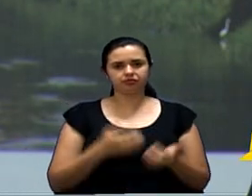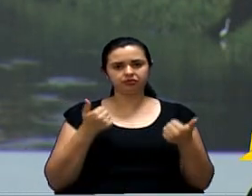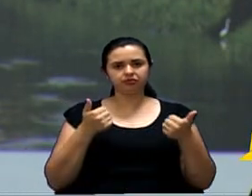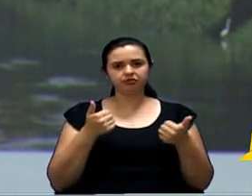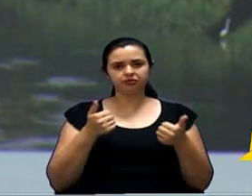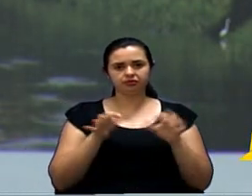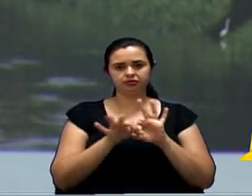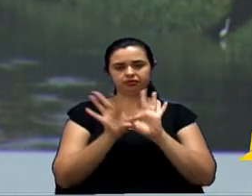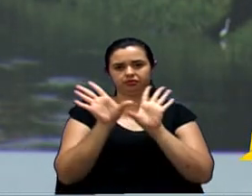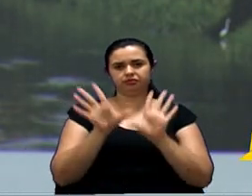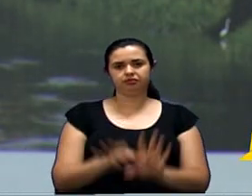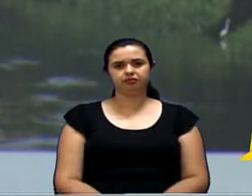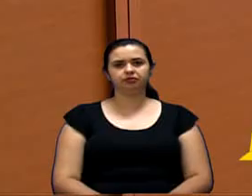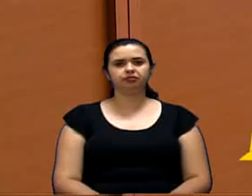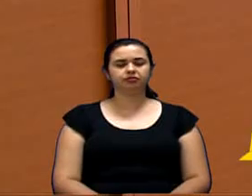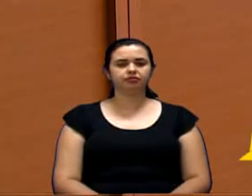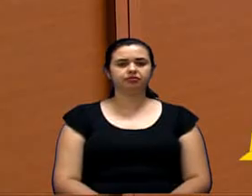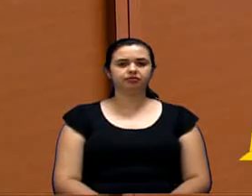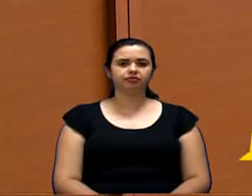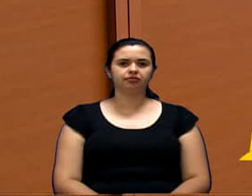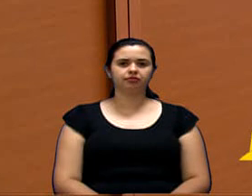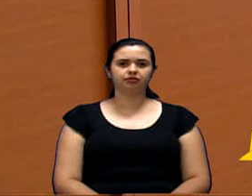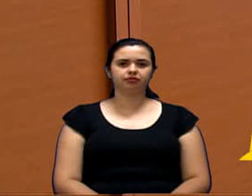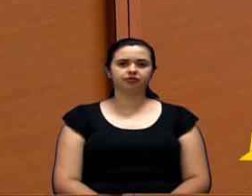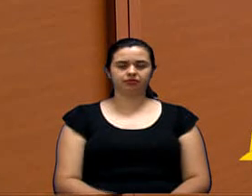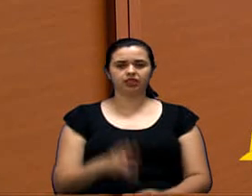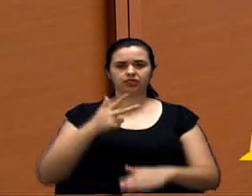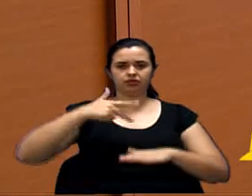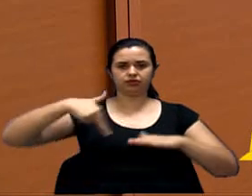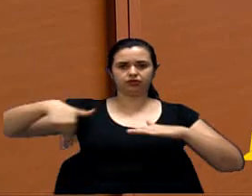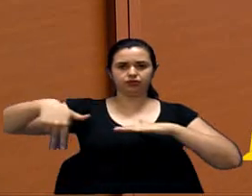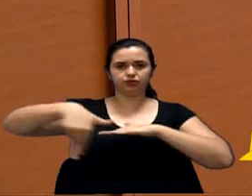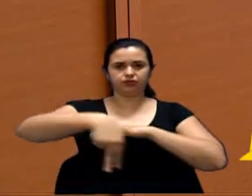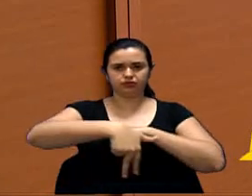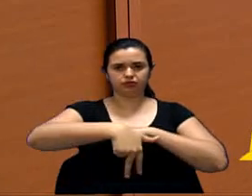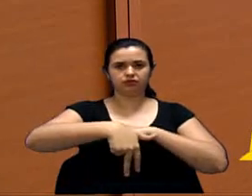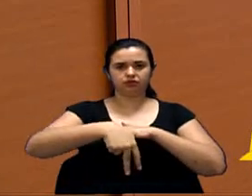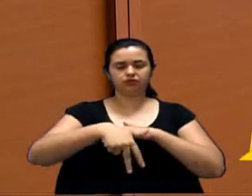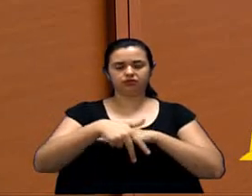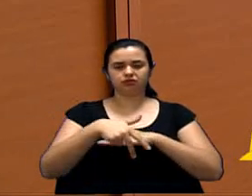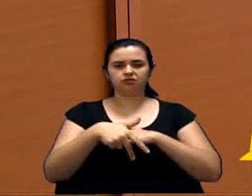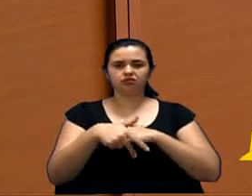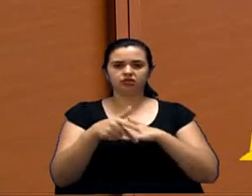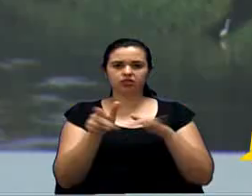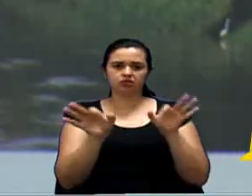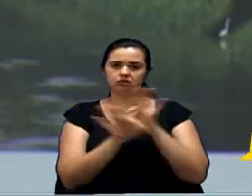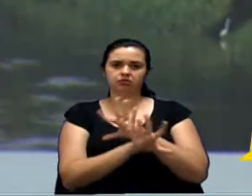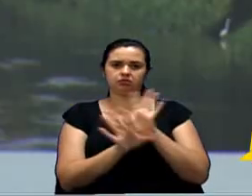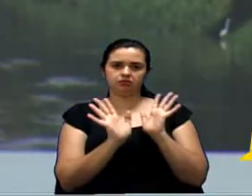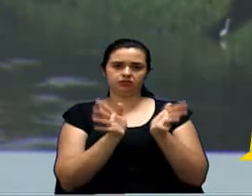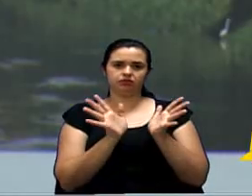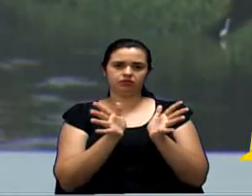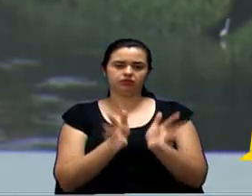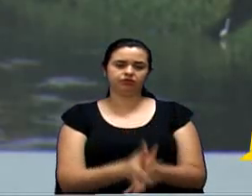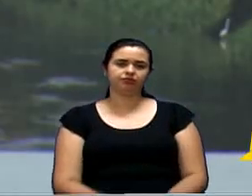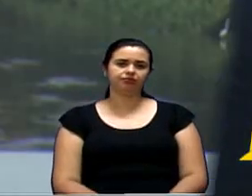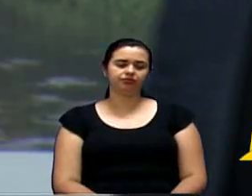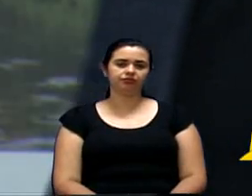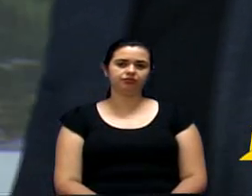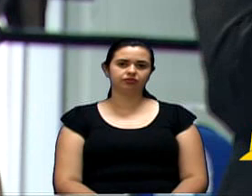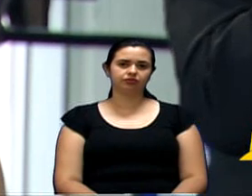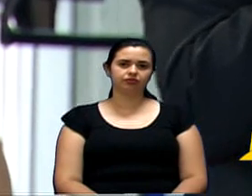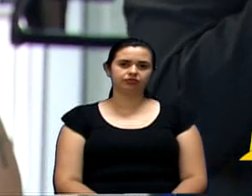Fica à vontade. Eu posso usar. Eu vou descer, senhor presidente. Eu já deixei minhas considerações e aí senhor presidente, cada um vota